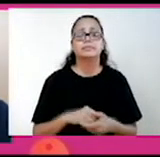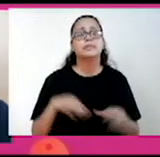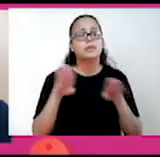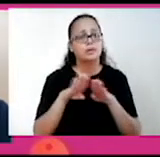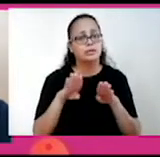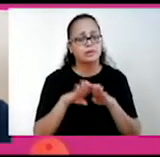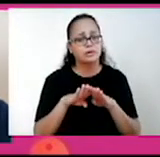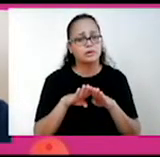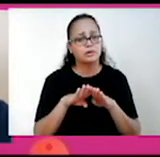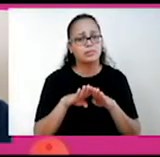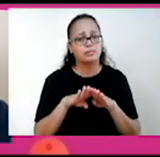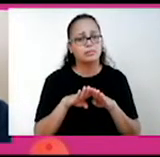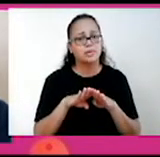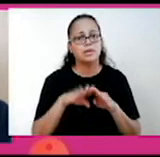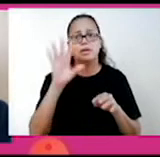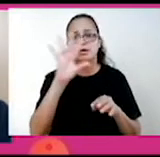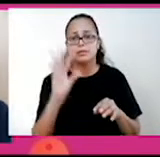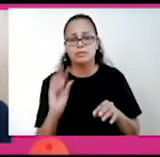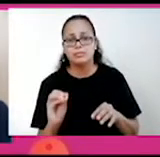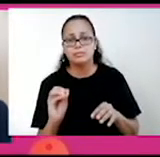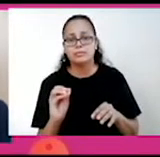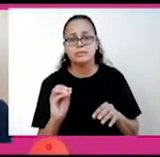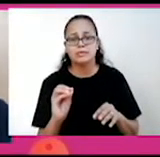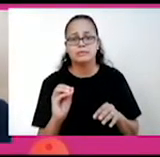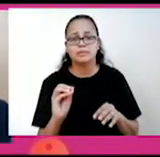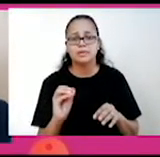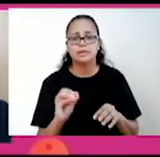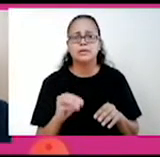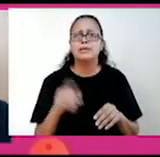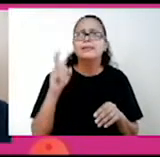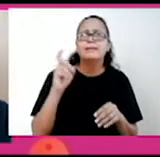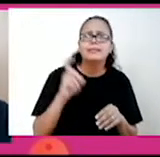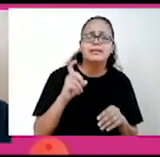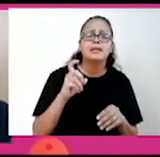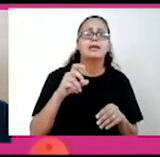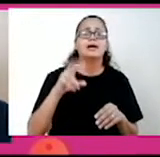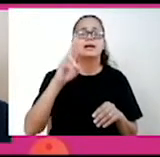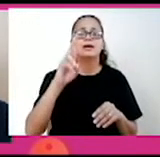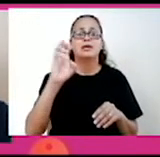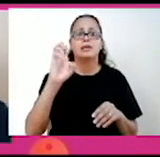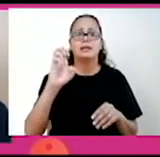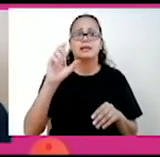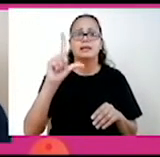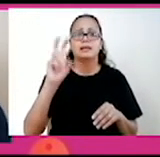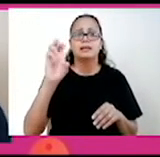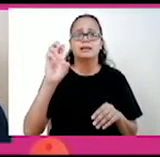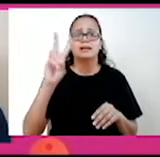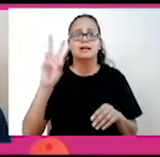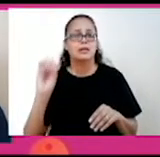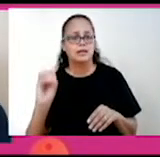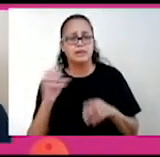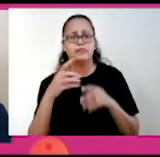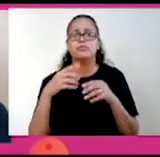algo implícito aí, né? Para olhar o mapa do relevo, né? Será que é o relevo, então, né? A altitude, né? A quantidade